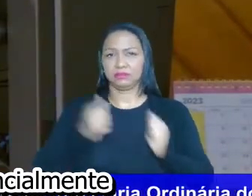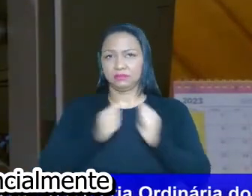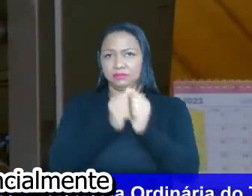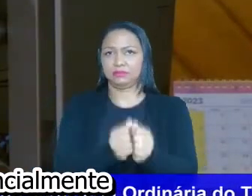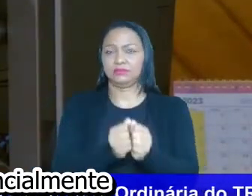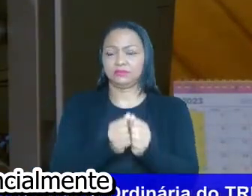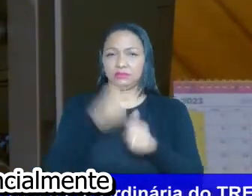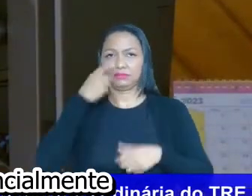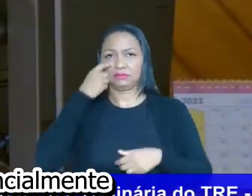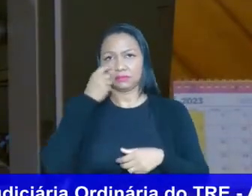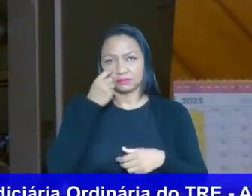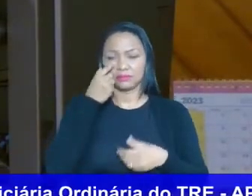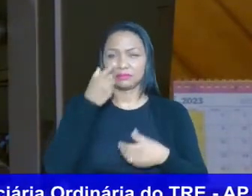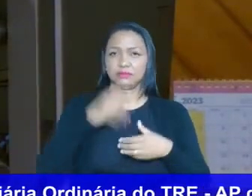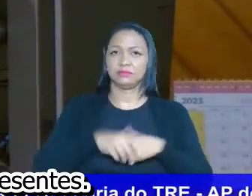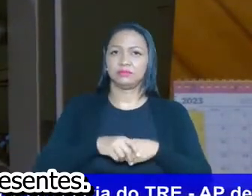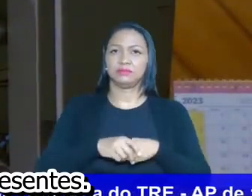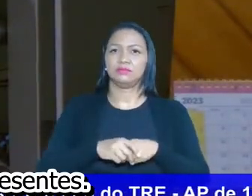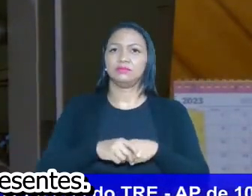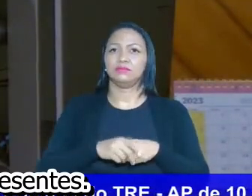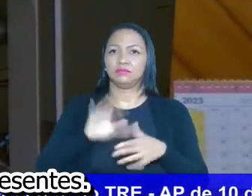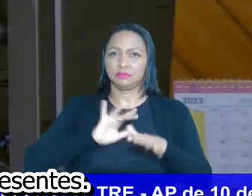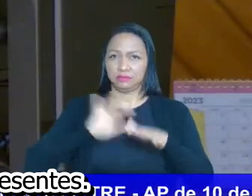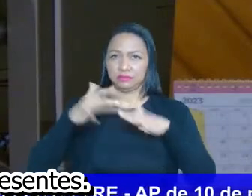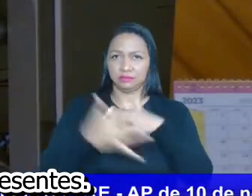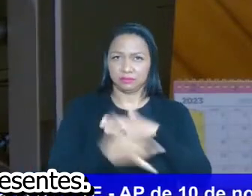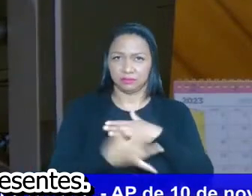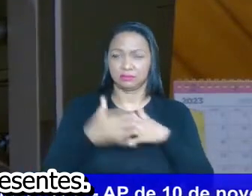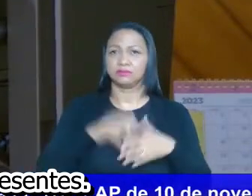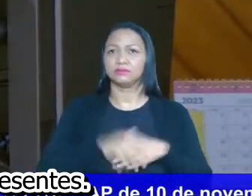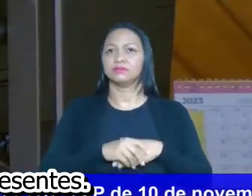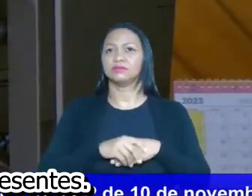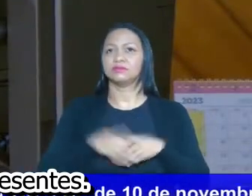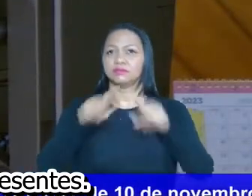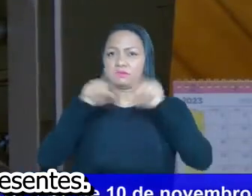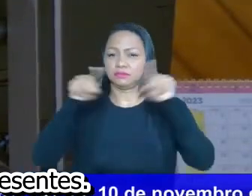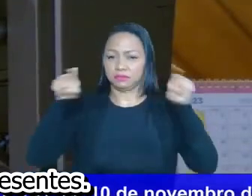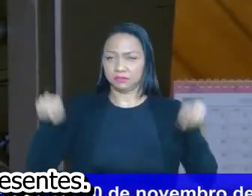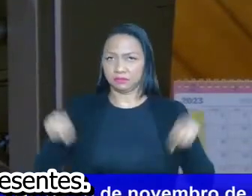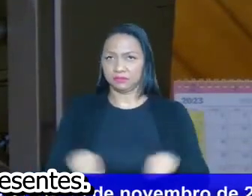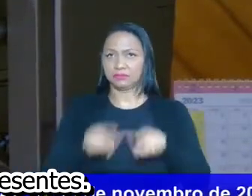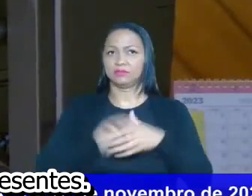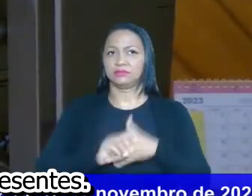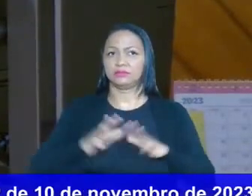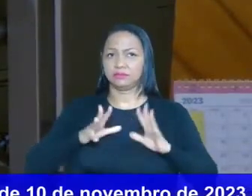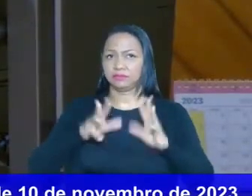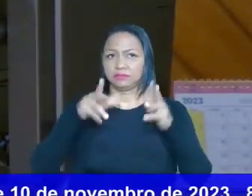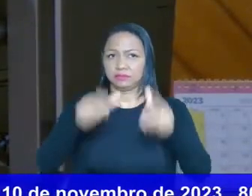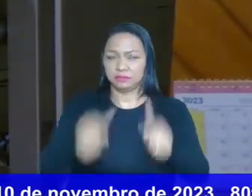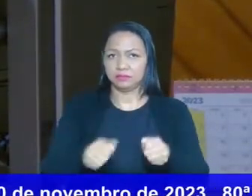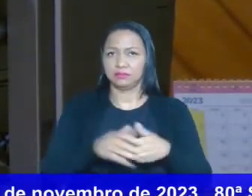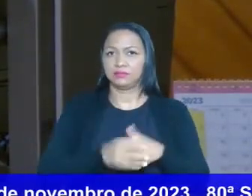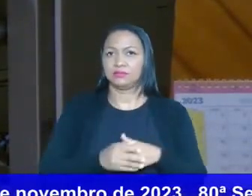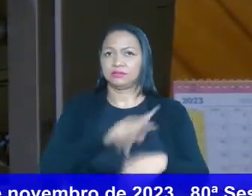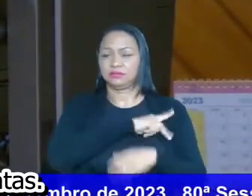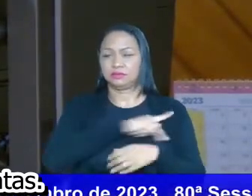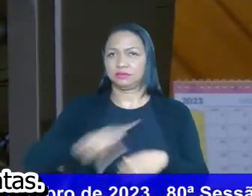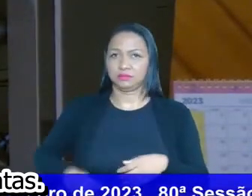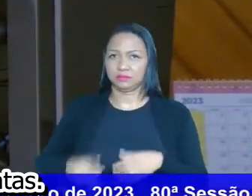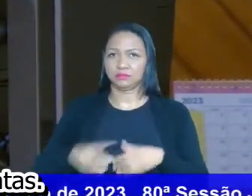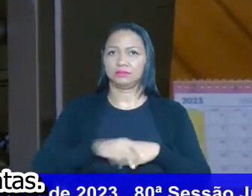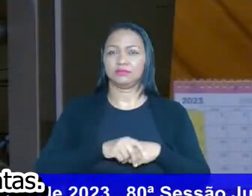acompanham presencialmente, pelas redes, servidores, servidoras e todos os presentes. Senhor presidente,